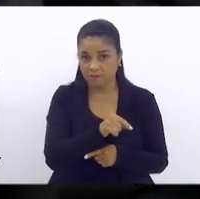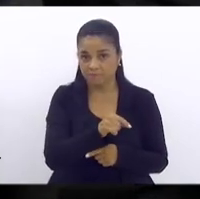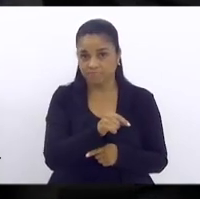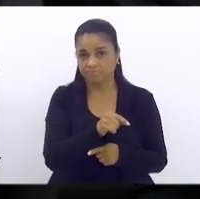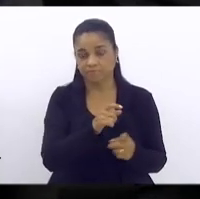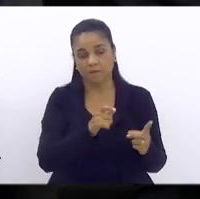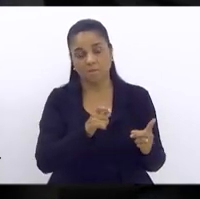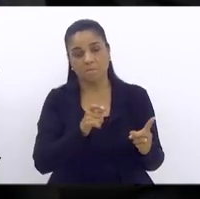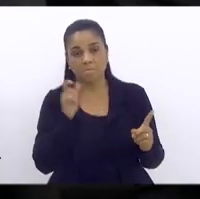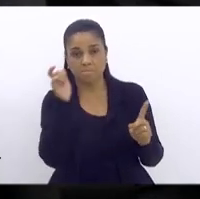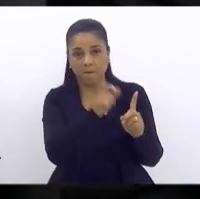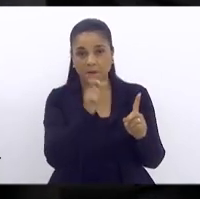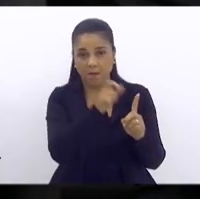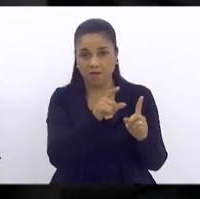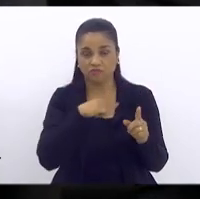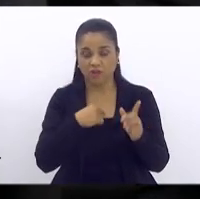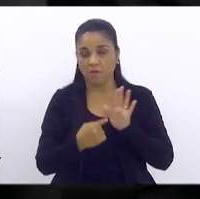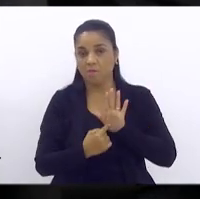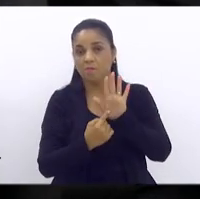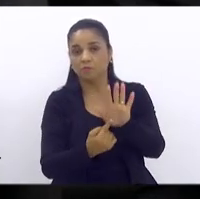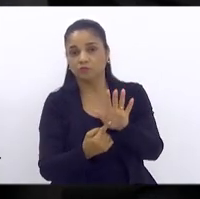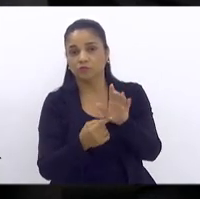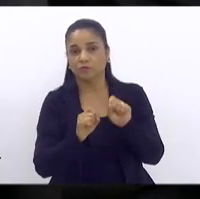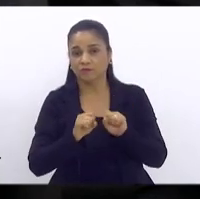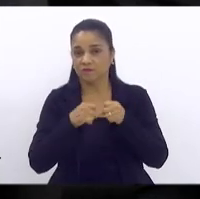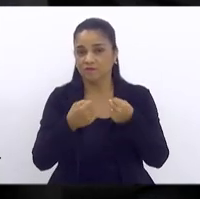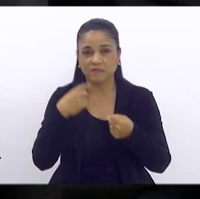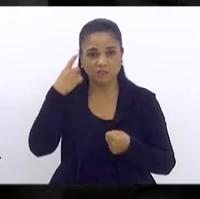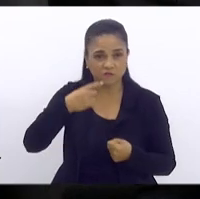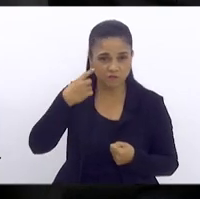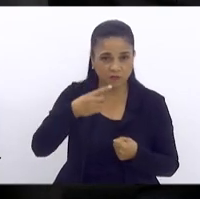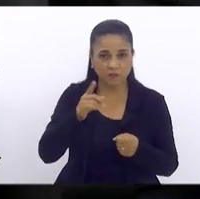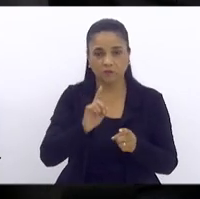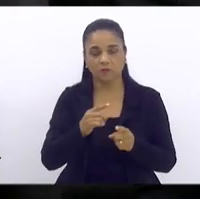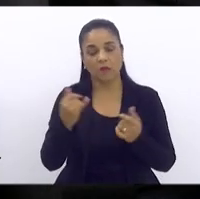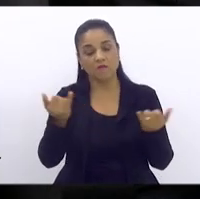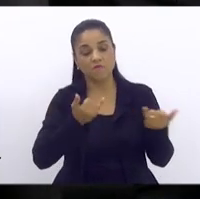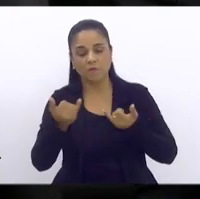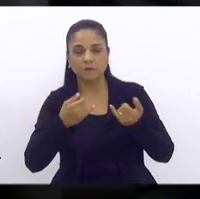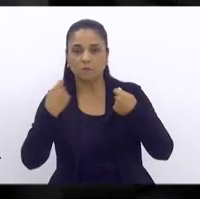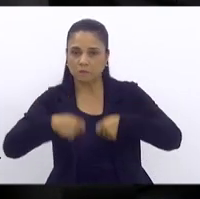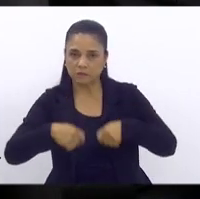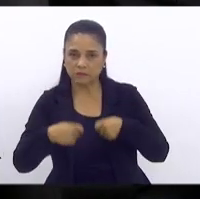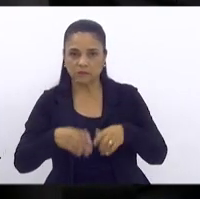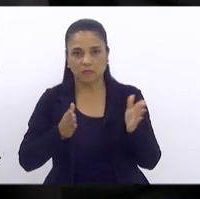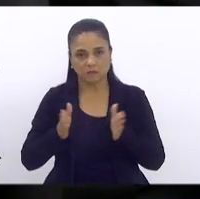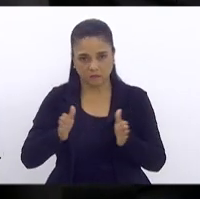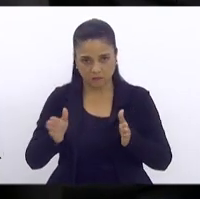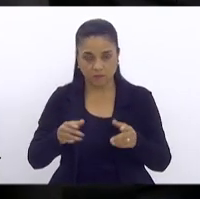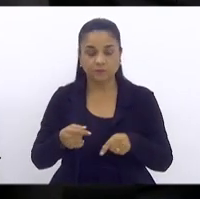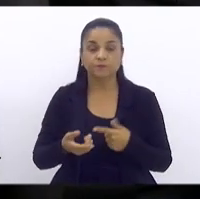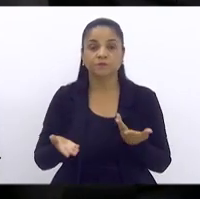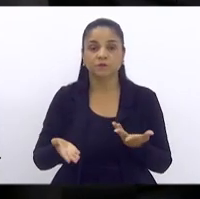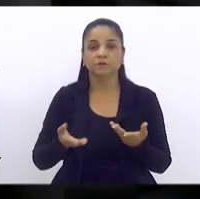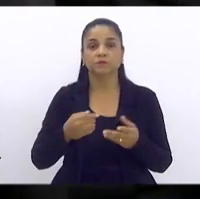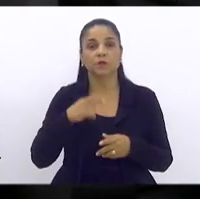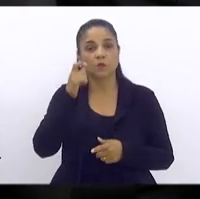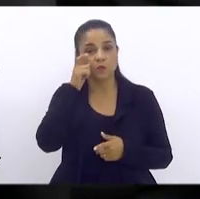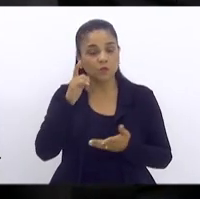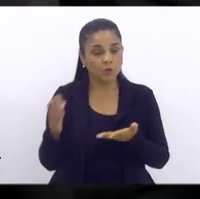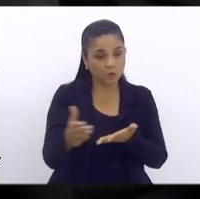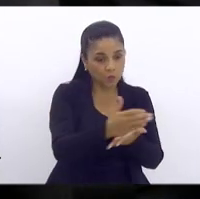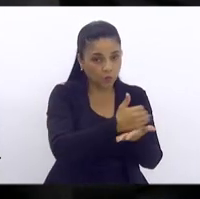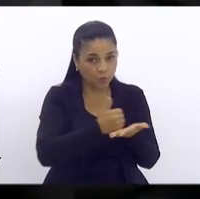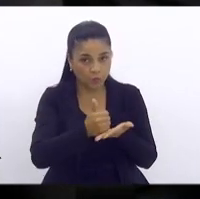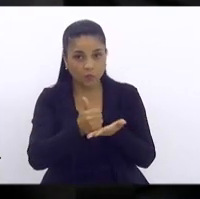se já apresentou defesa, enfim, é importante ter acesso a essas informações. E a gente tem um dado muito interessante, porque o Maria da Penha